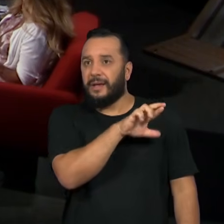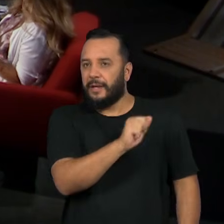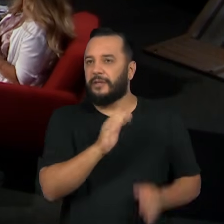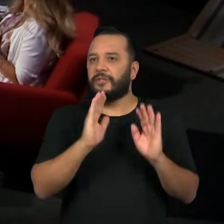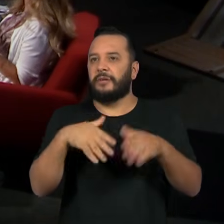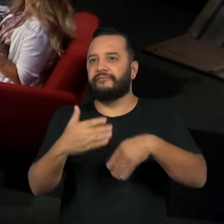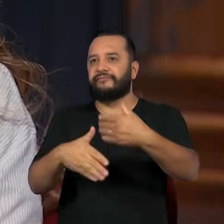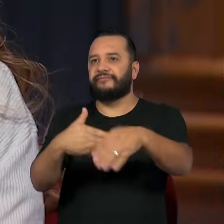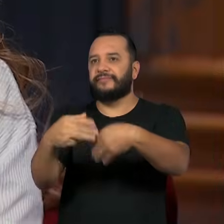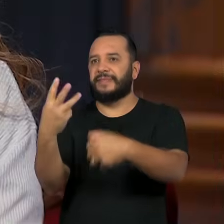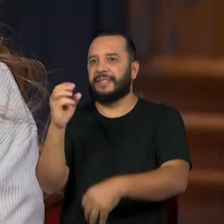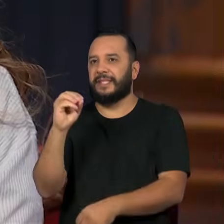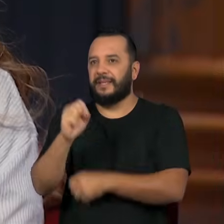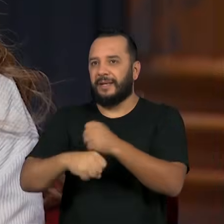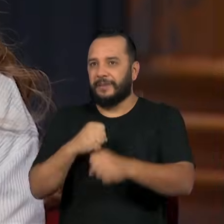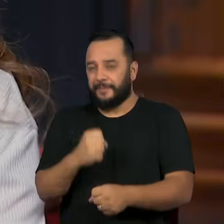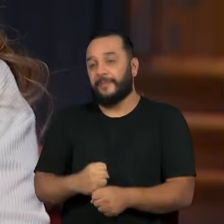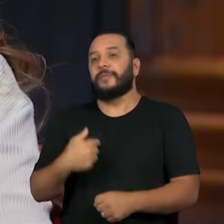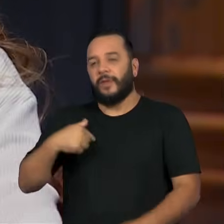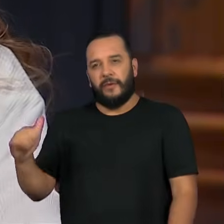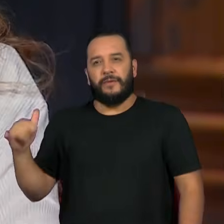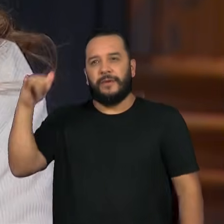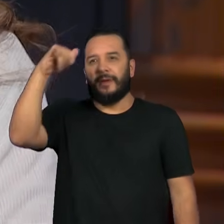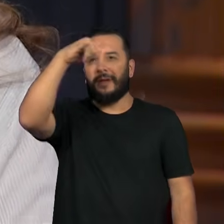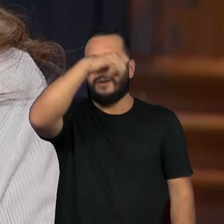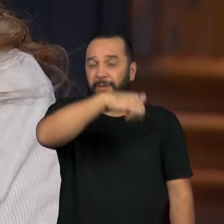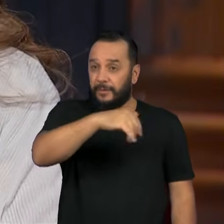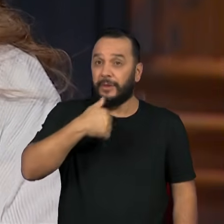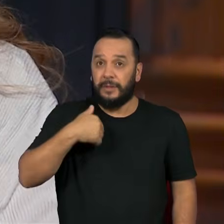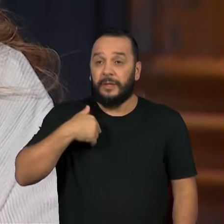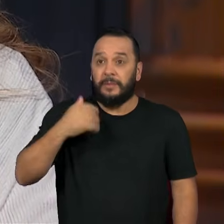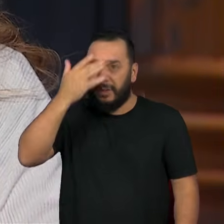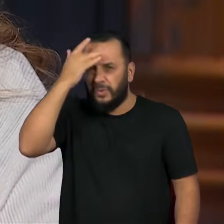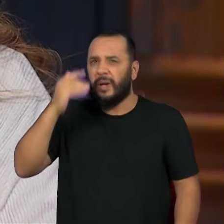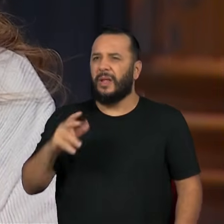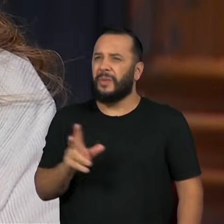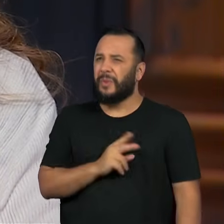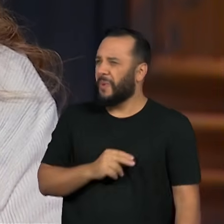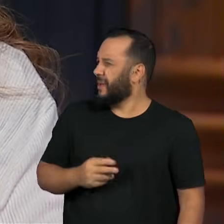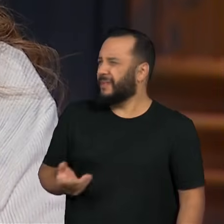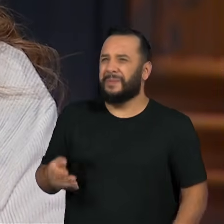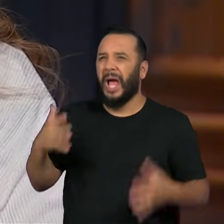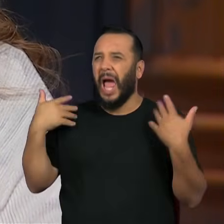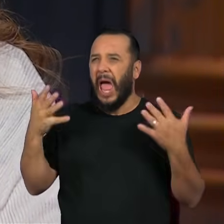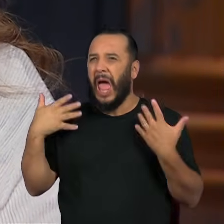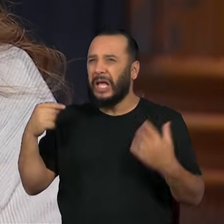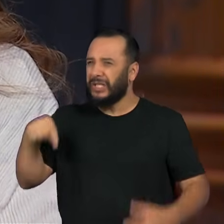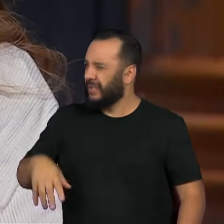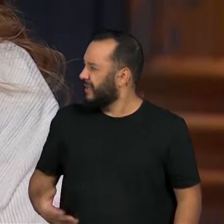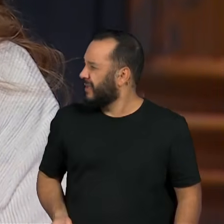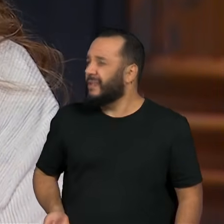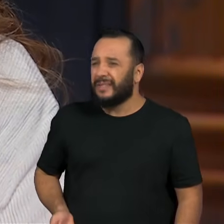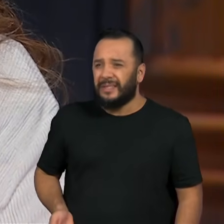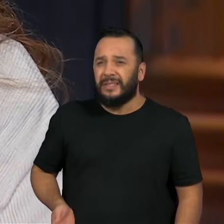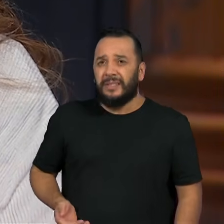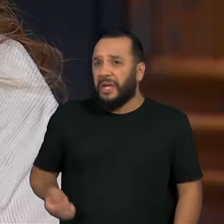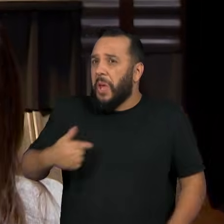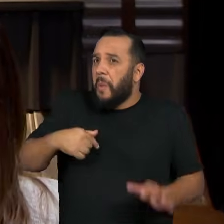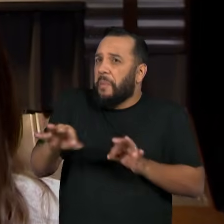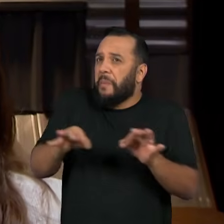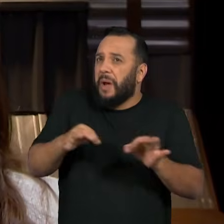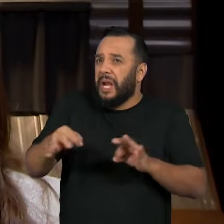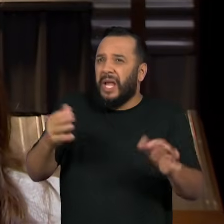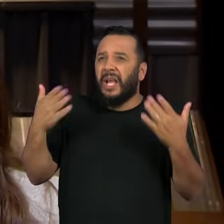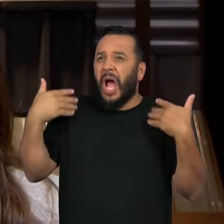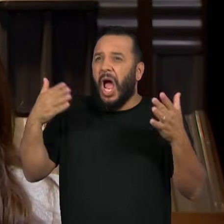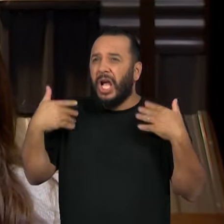anos. Pegamos um avião, chegamos lá, vai ter gente que vai chegar para mim e falar assim, nossa, Ana, mas quente aqui, né? Não me preparei.